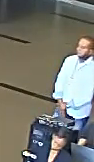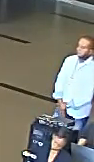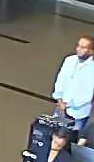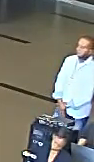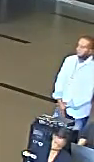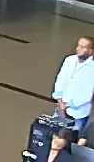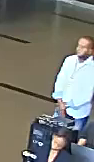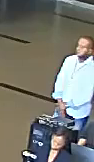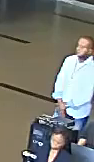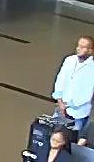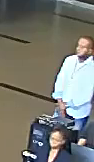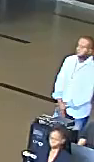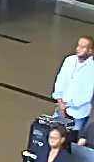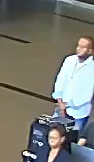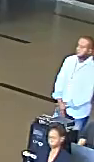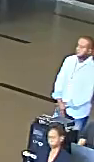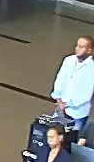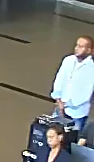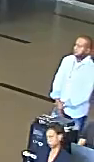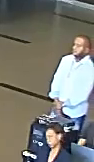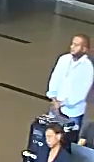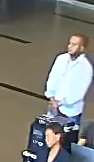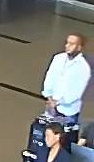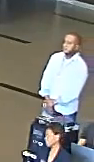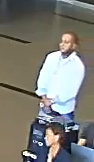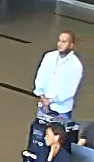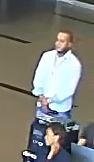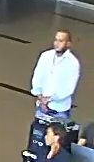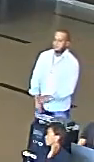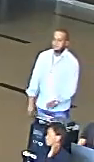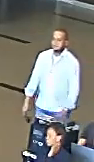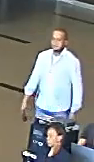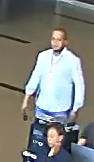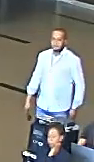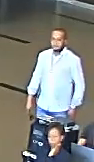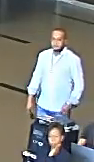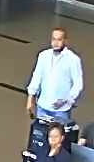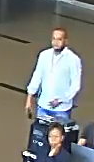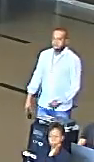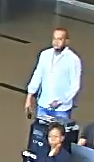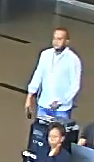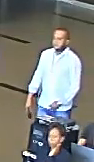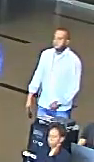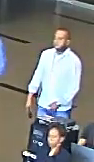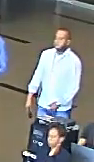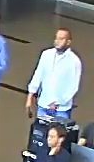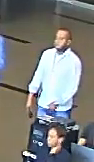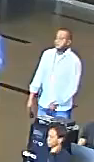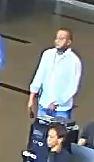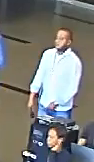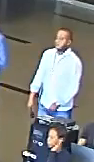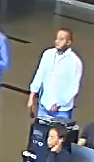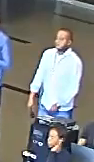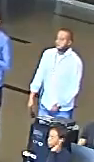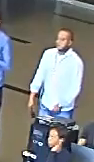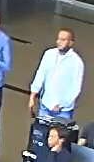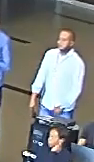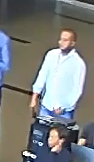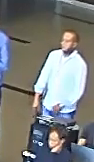rodoviária porque ele não pôde embarcar Então pessoal eh eu queria passar isso né nossa